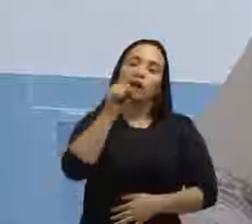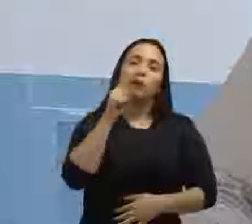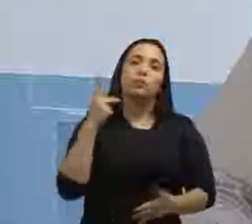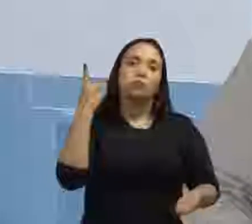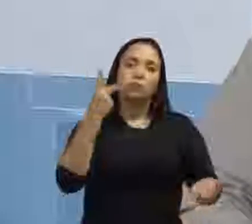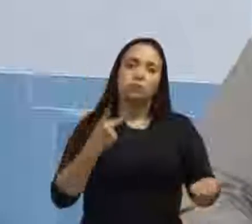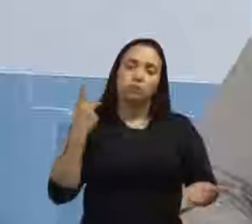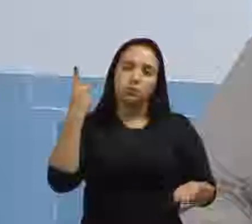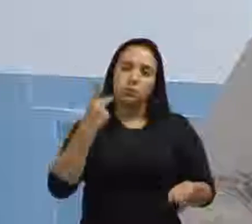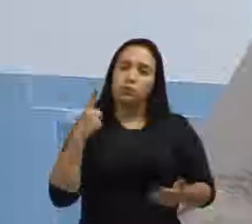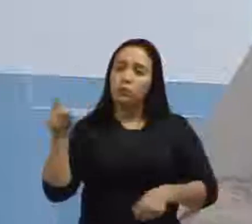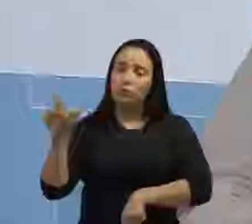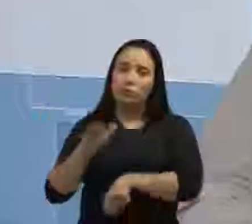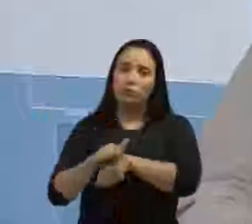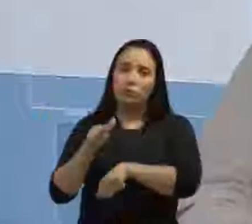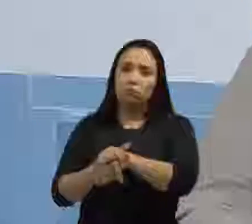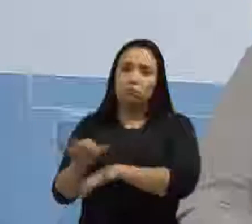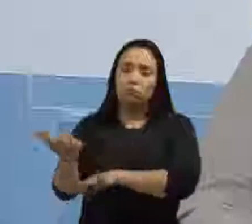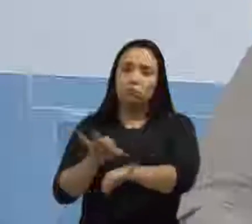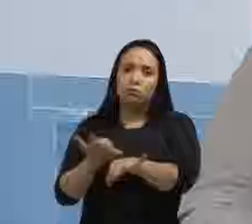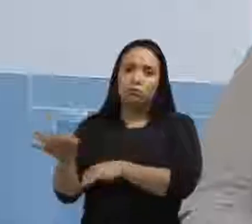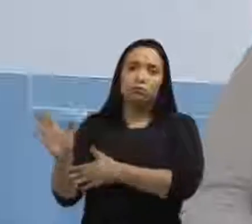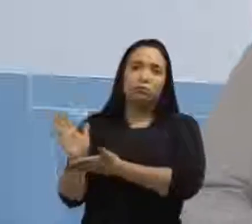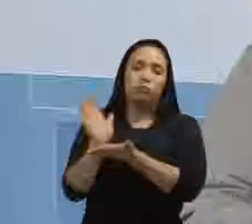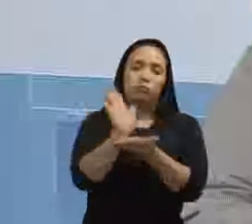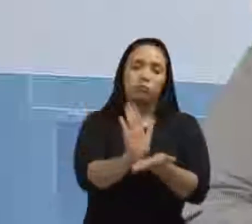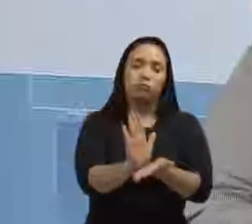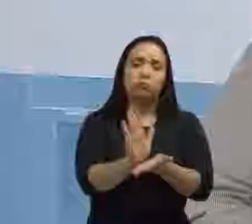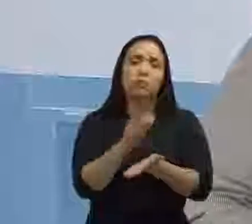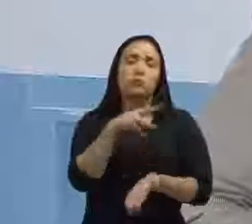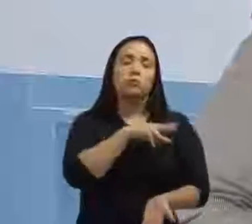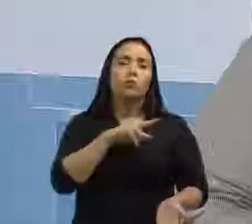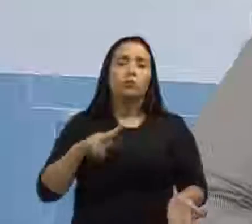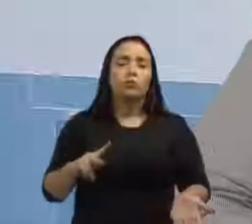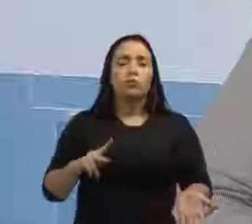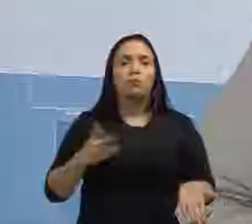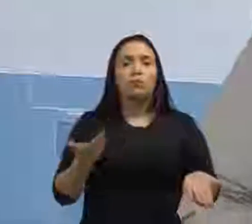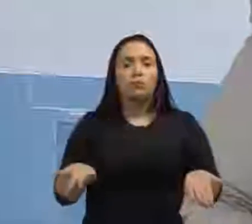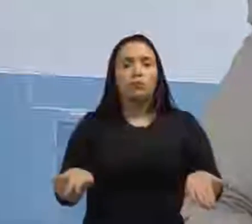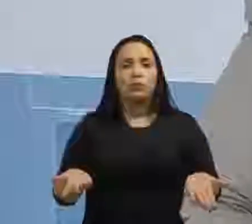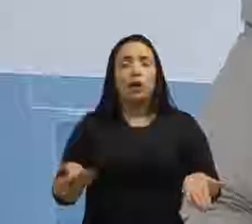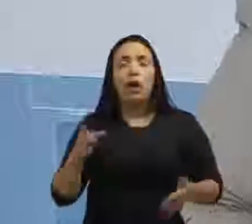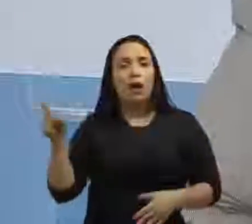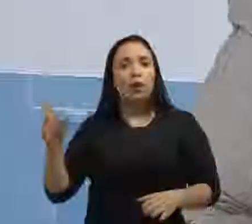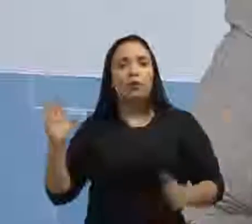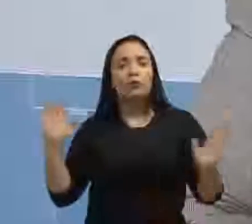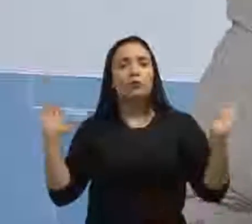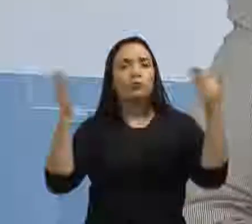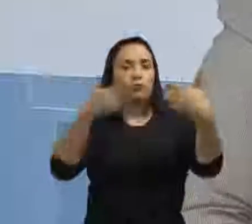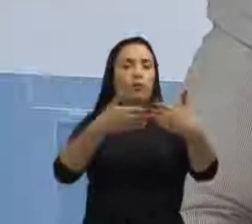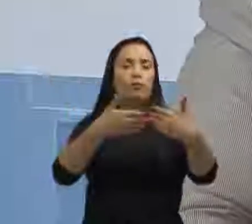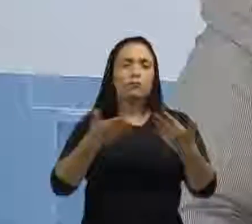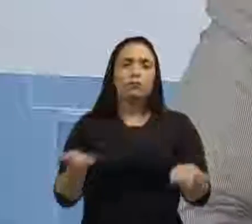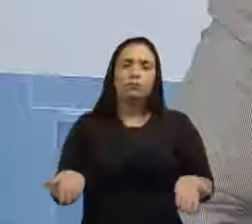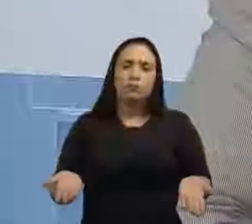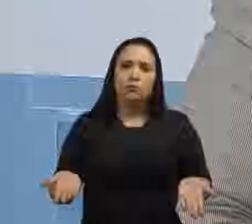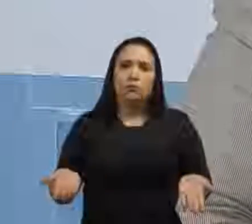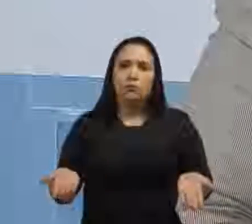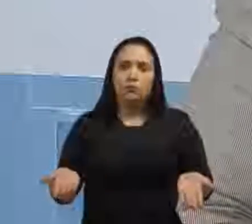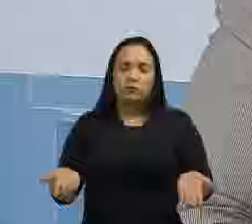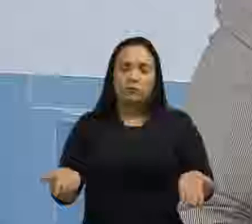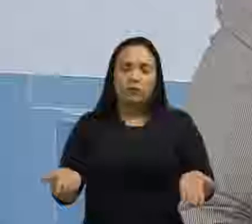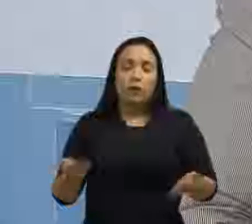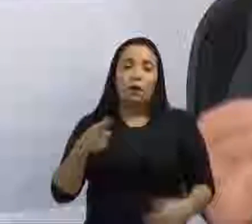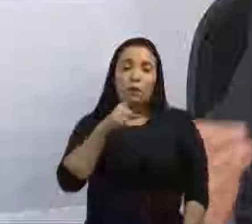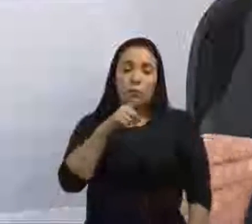a Procuradoria. Mande, eu quero saber o que o Ministério Público acha disso. Não, ele pegou do delegado direto para ele. Exatamente,